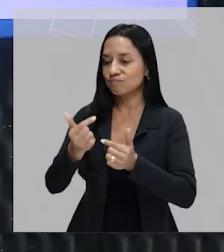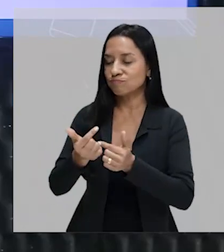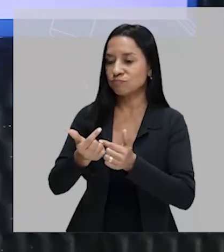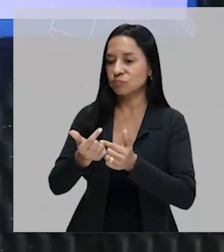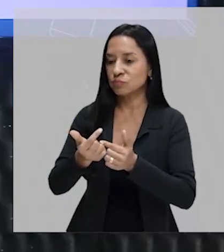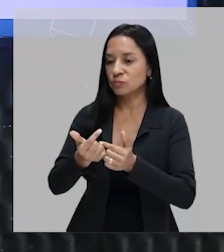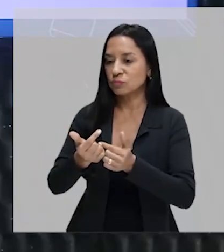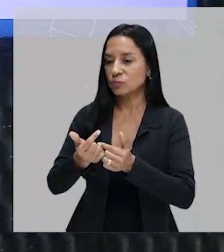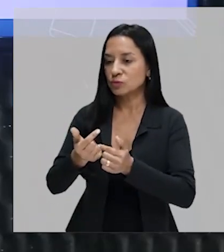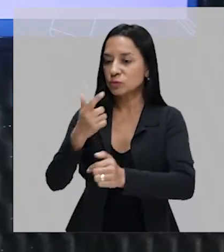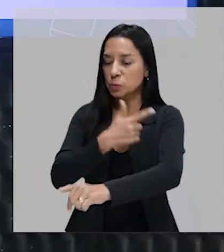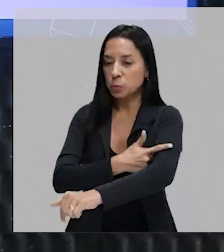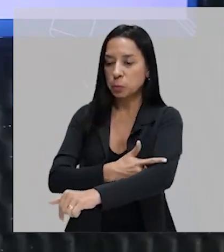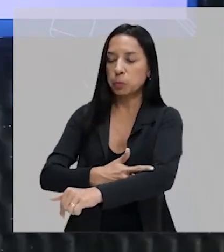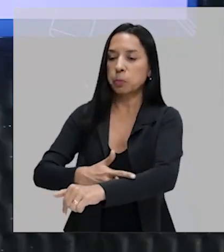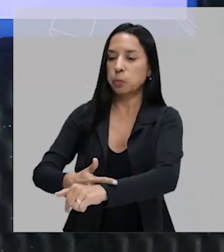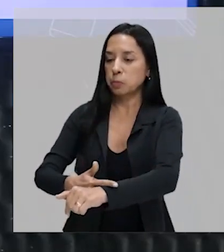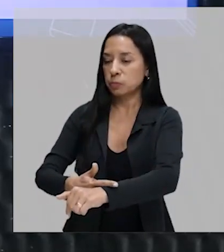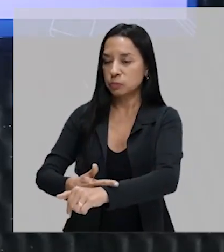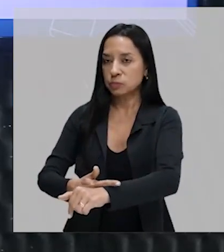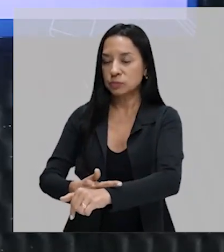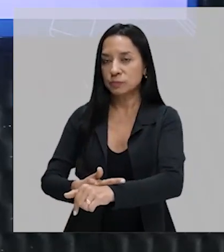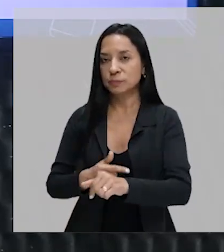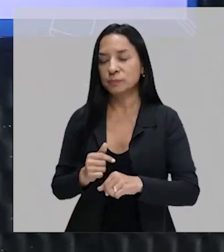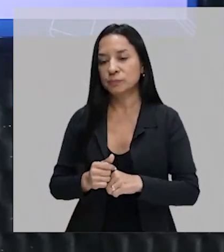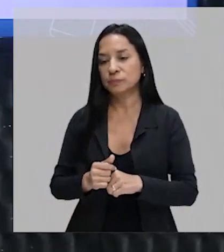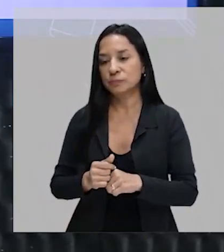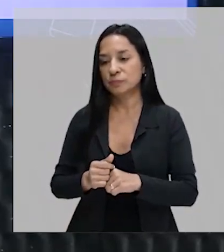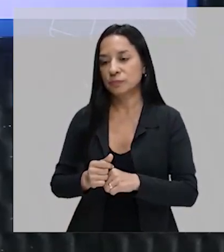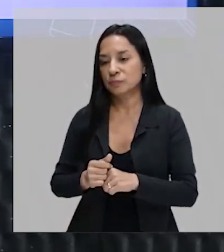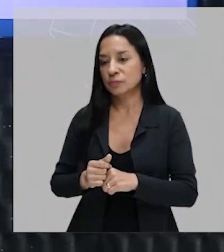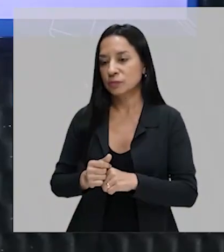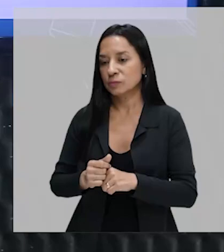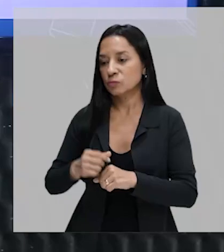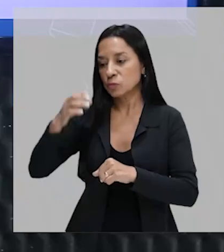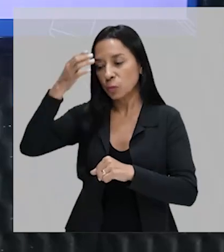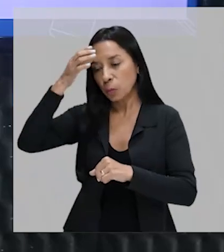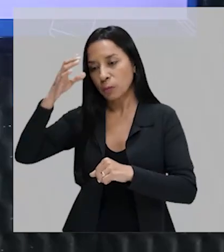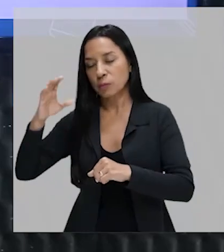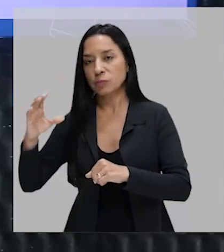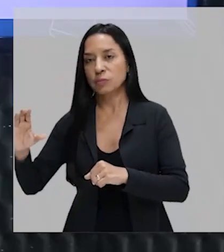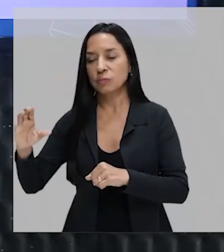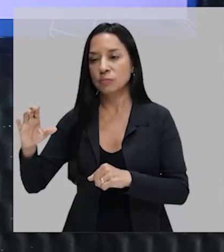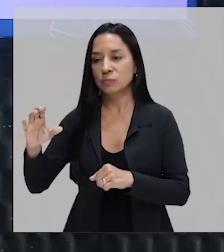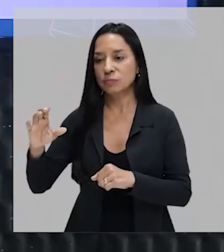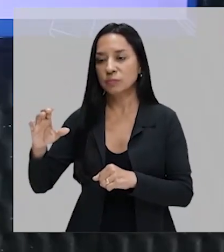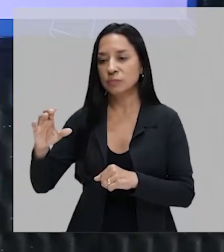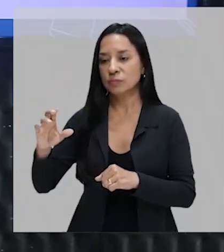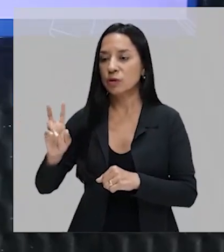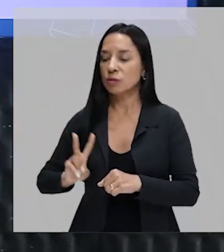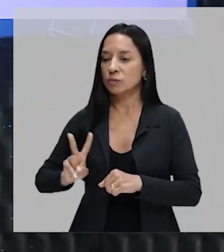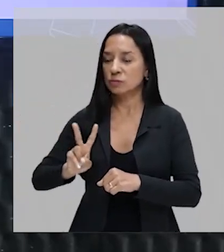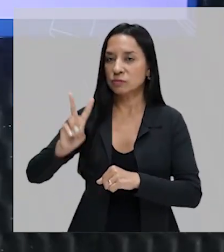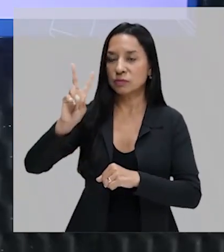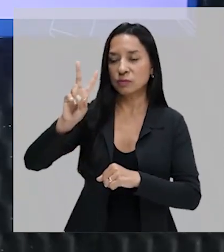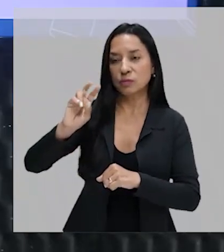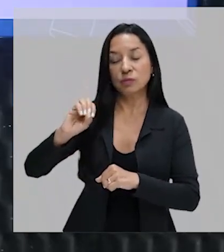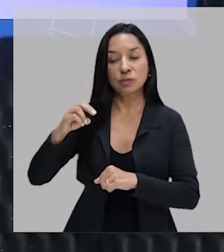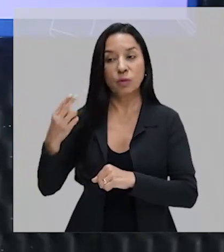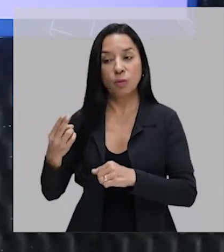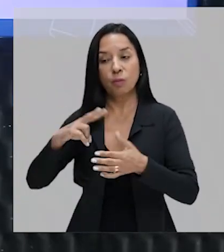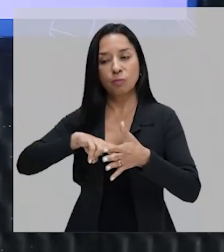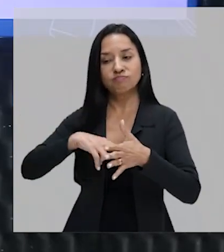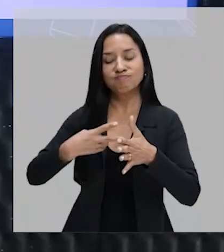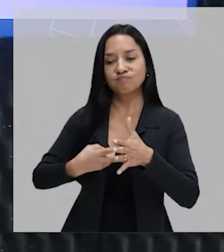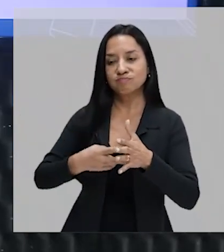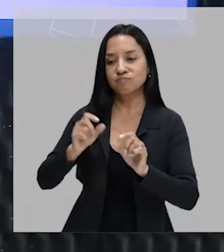pelos seus hábitos, pelos seus costumes, pelas suas tradições, pelos seus valores, ou seja, lutando